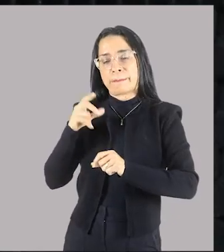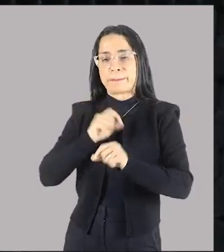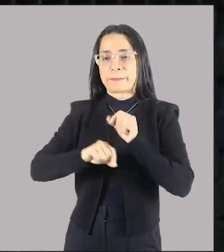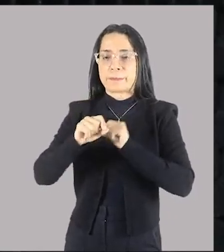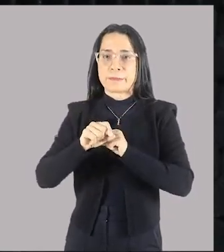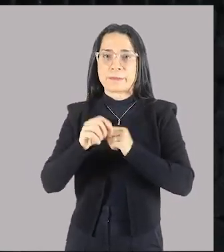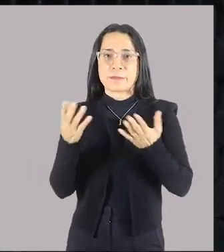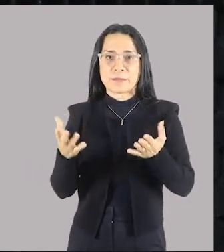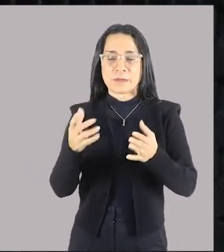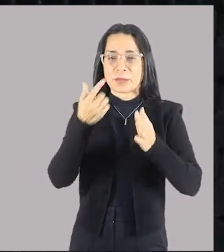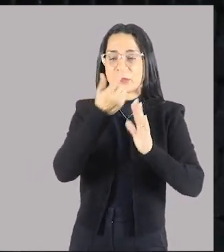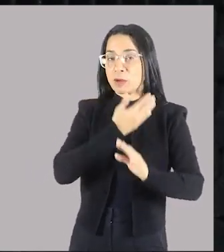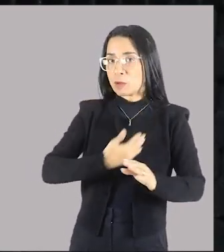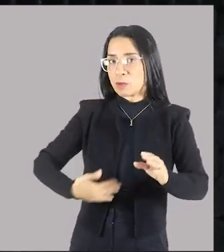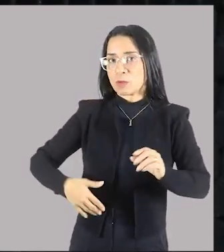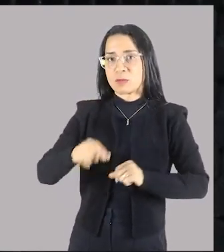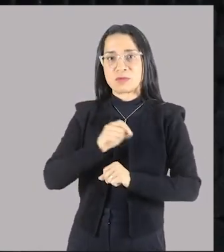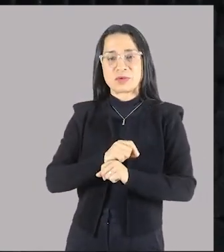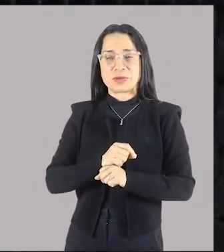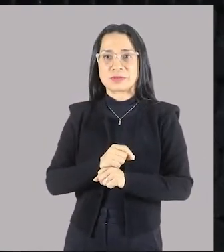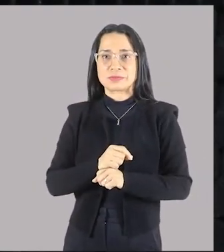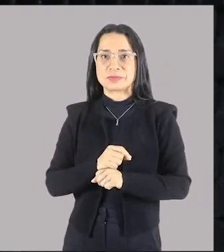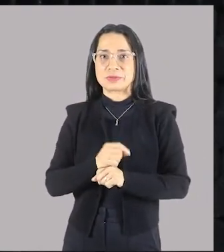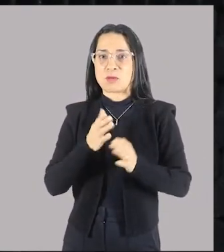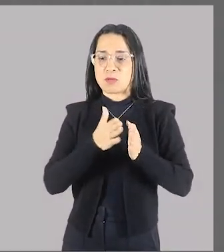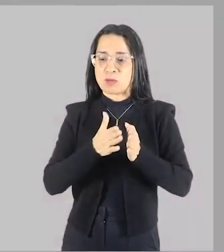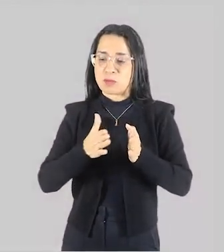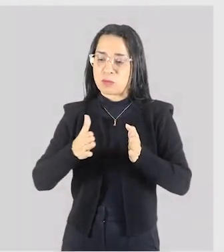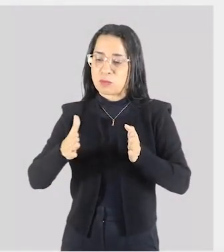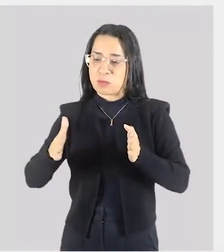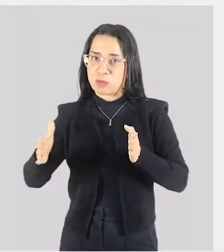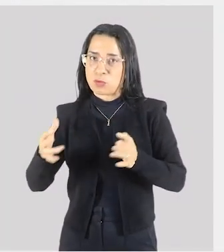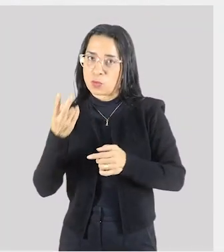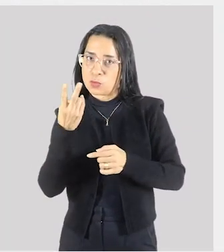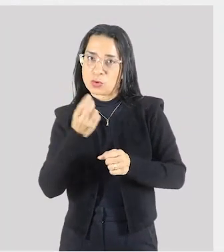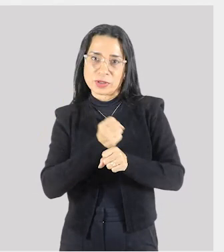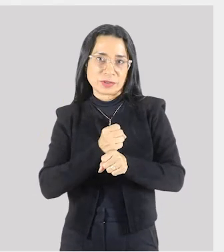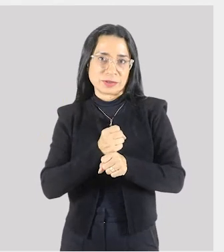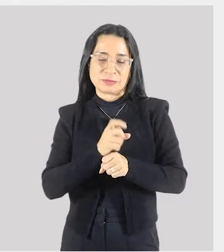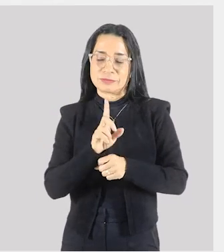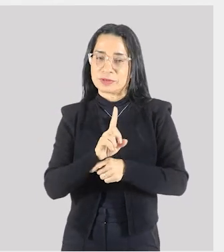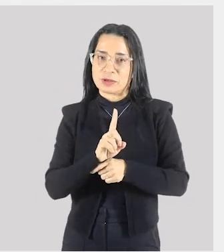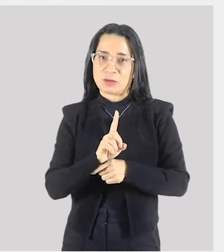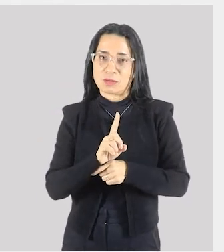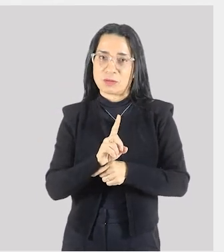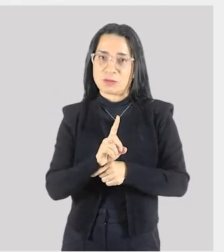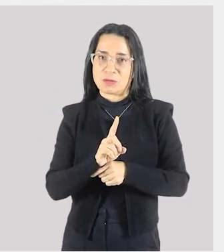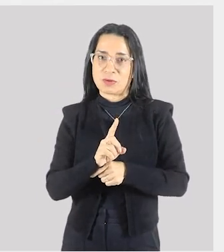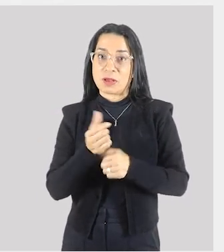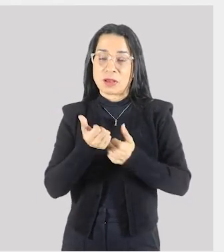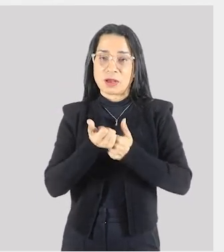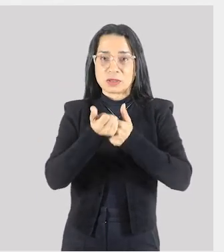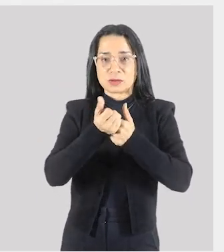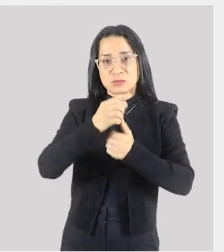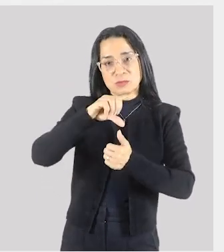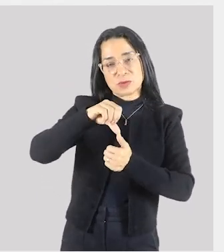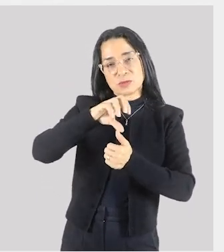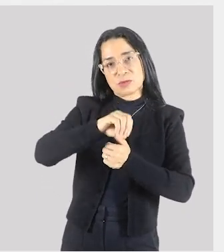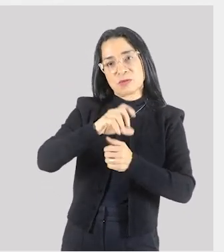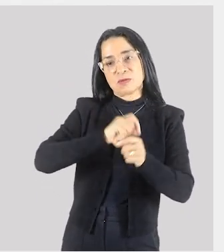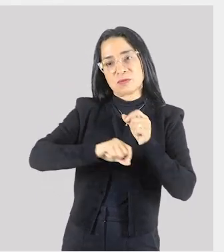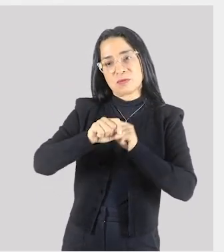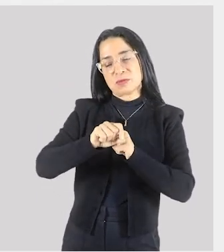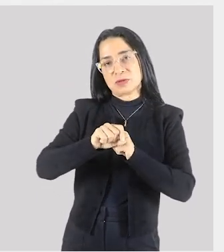passou 2 anos. Ele assumiu em 90, em 92 ele sofreu o seu processo de